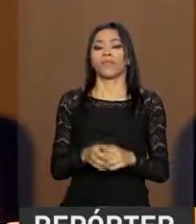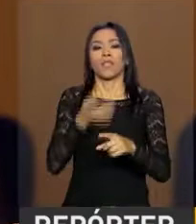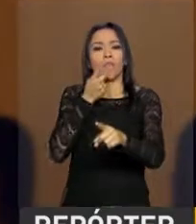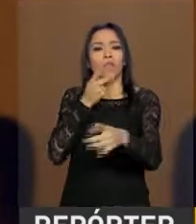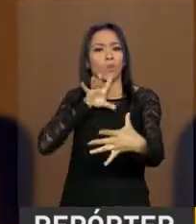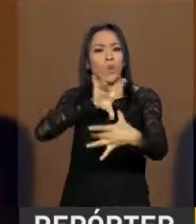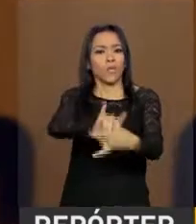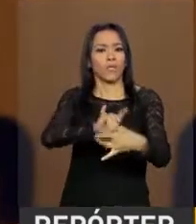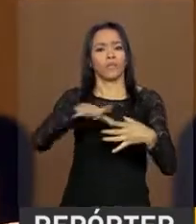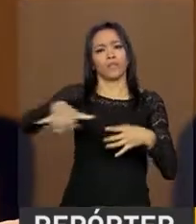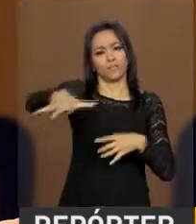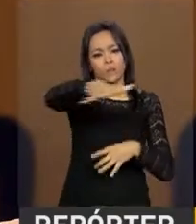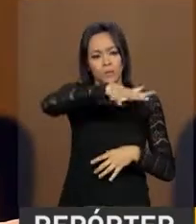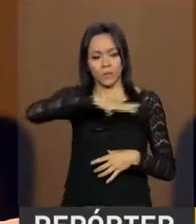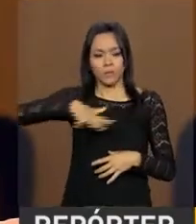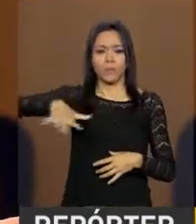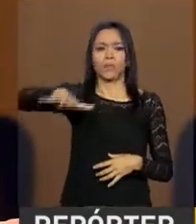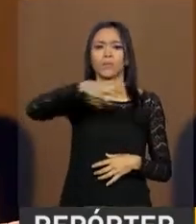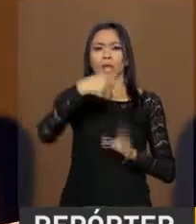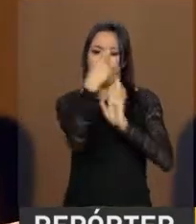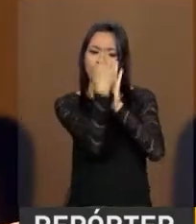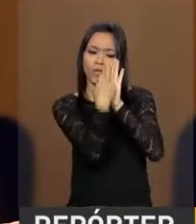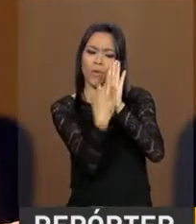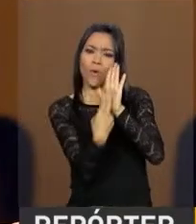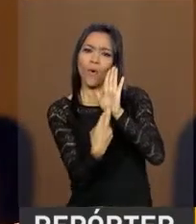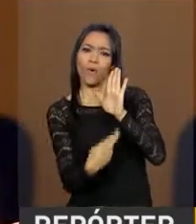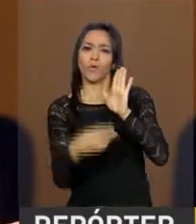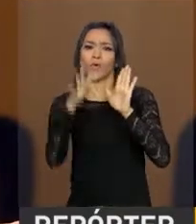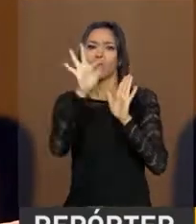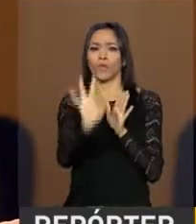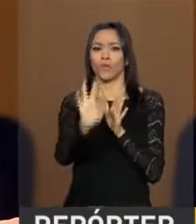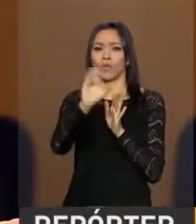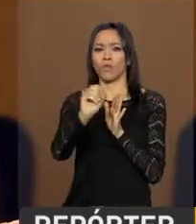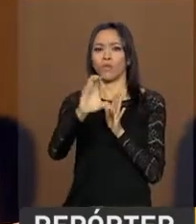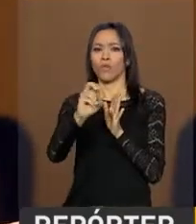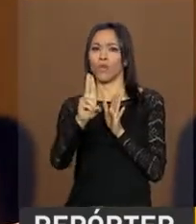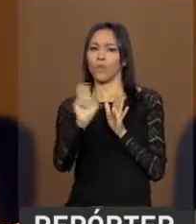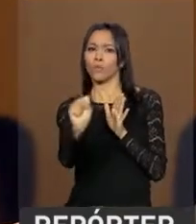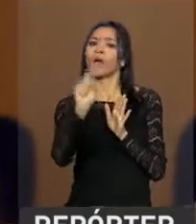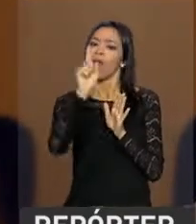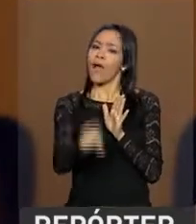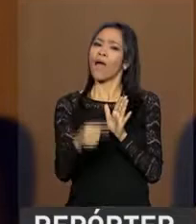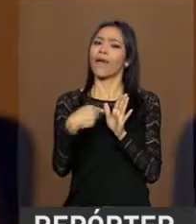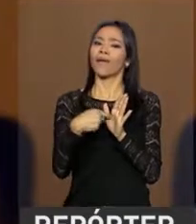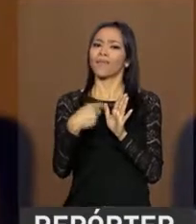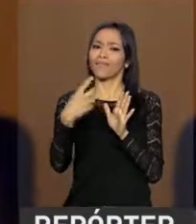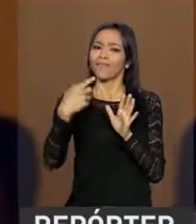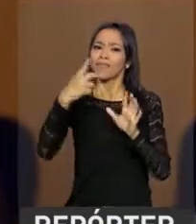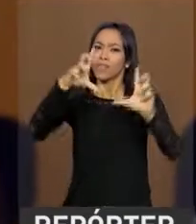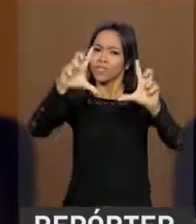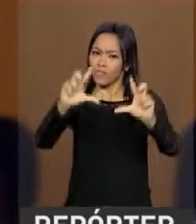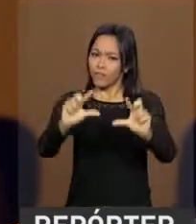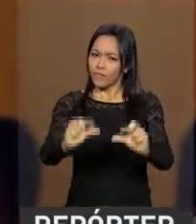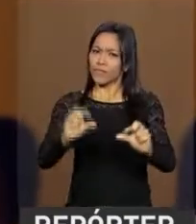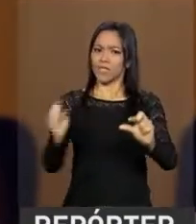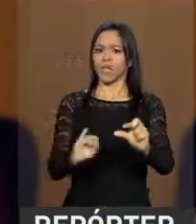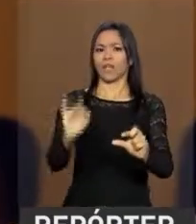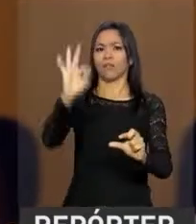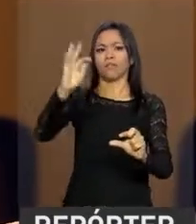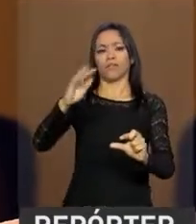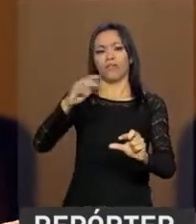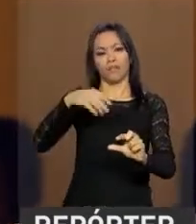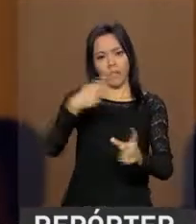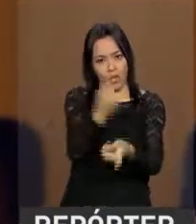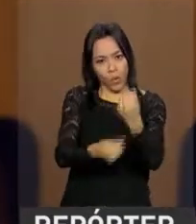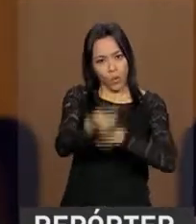ponta refletido no relatório é de uma recuperação gradual da economia é e como desinflação então